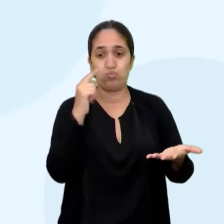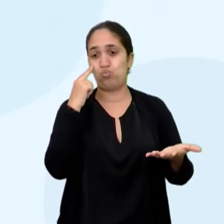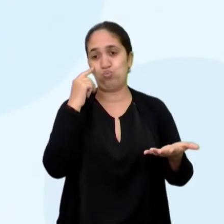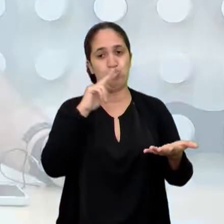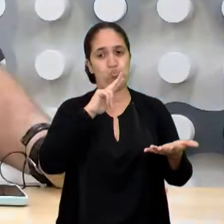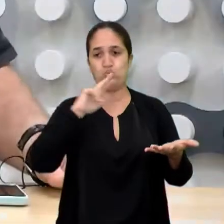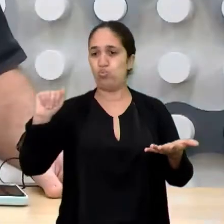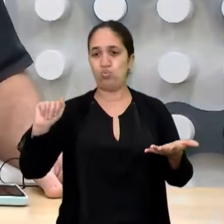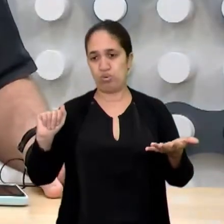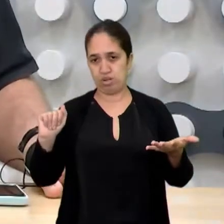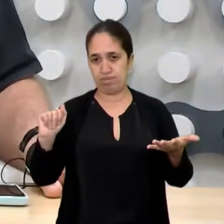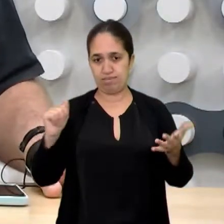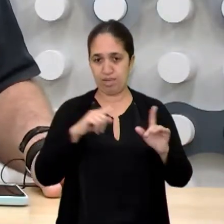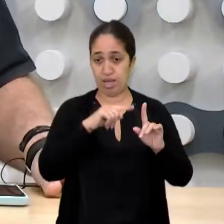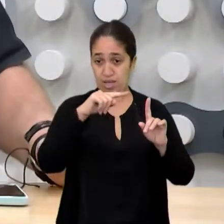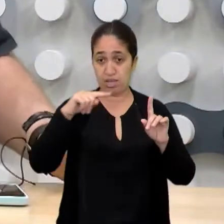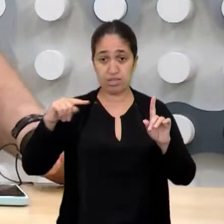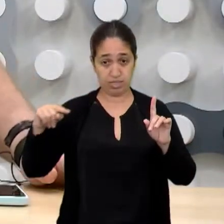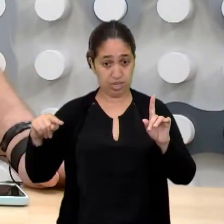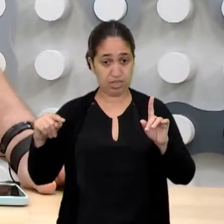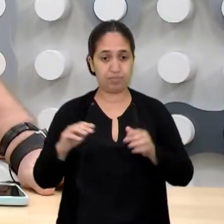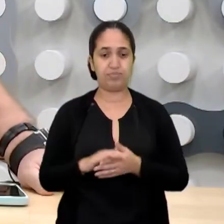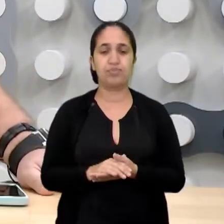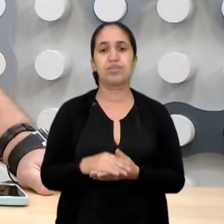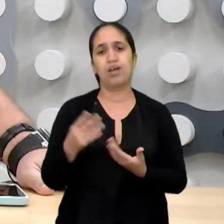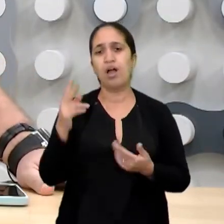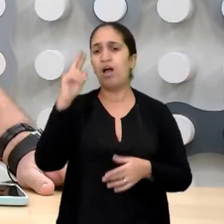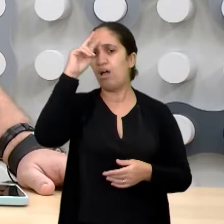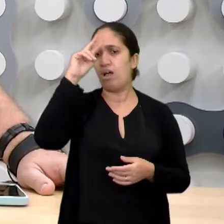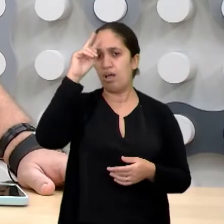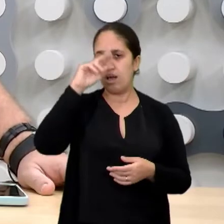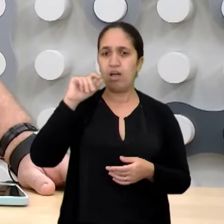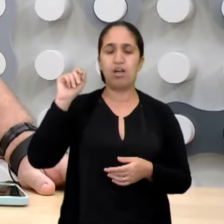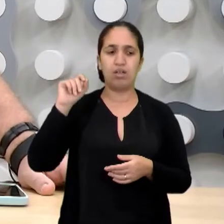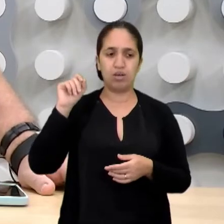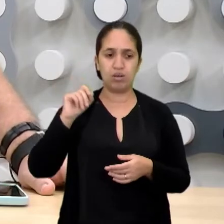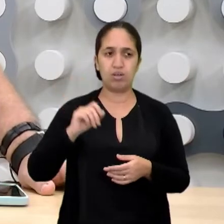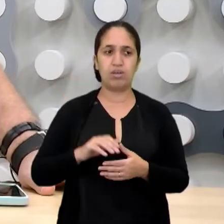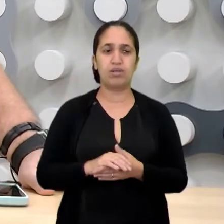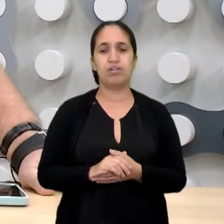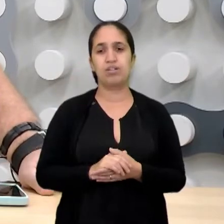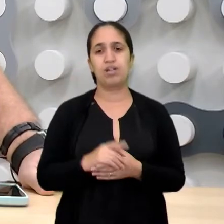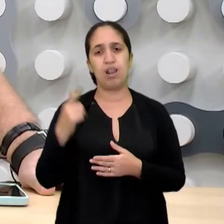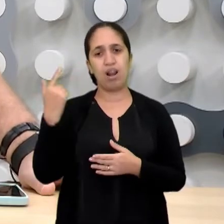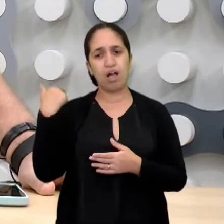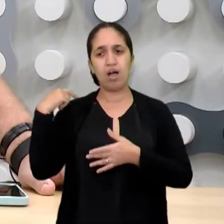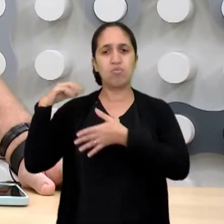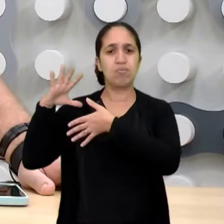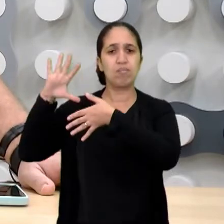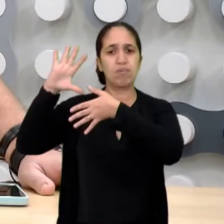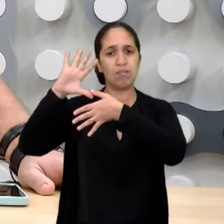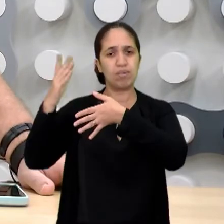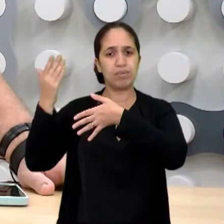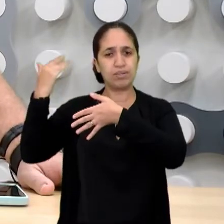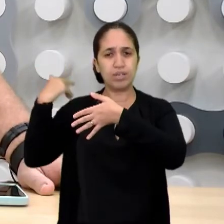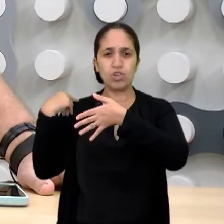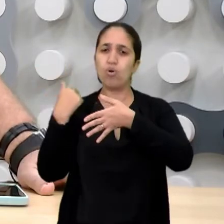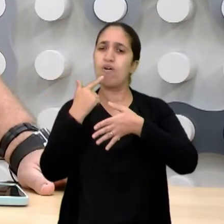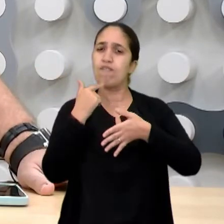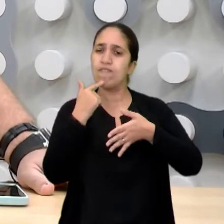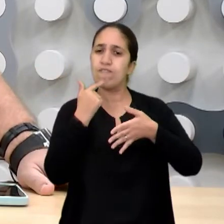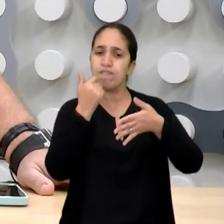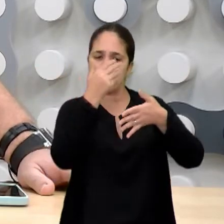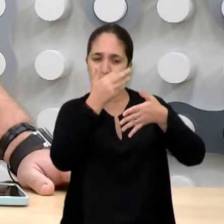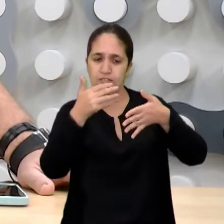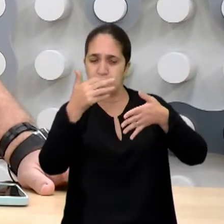da escala de Mercalli, né? E a gente lembra, né, quando a gente viu lá, né, aquele mapa anterior, né, da coloração avermelhada, já a